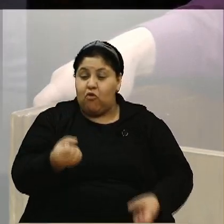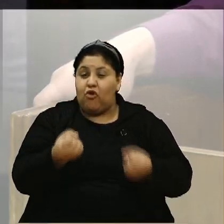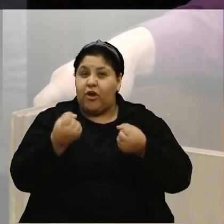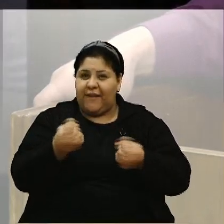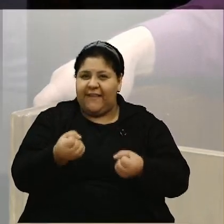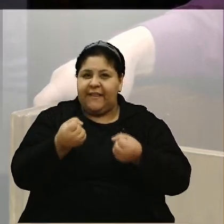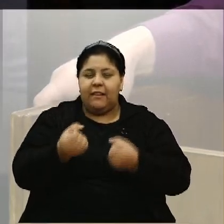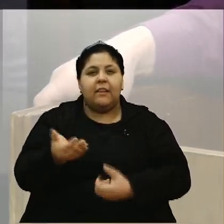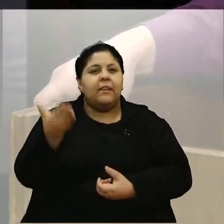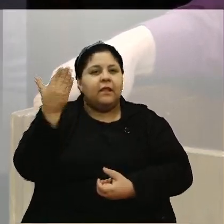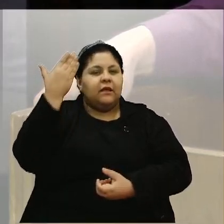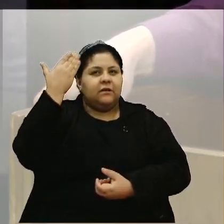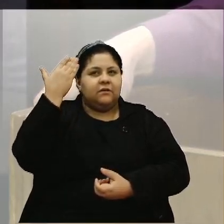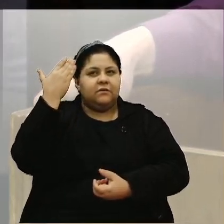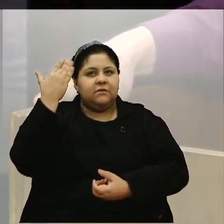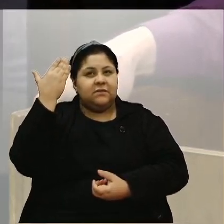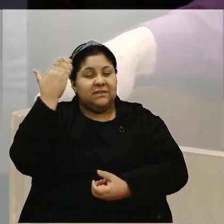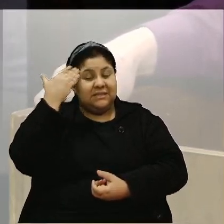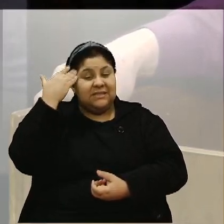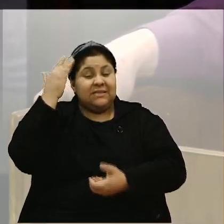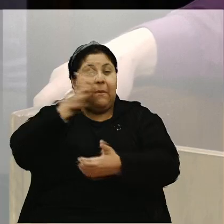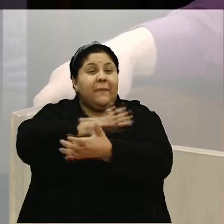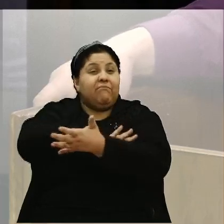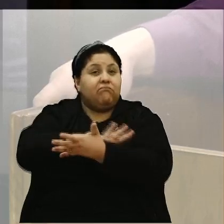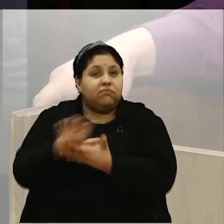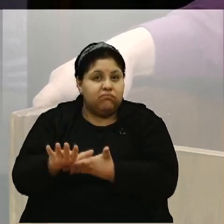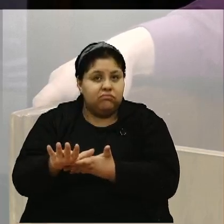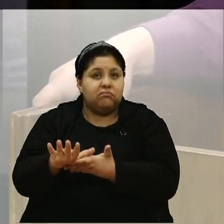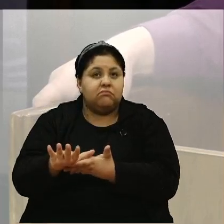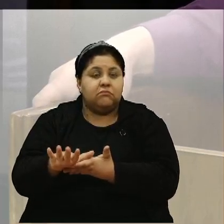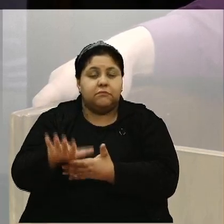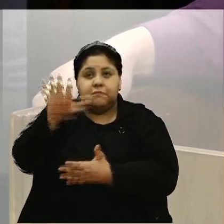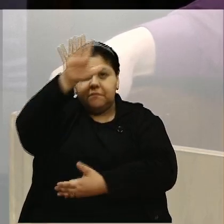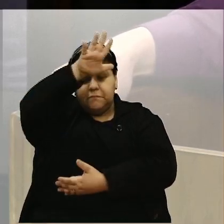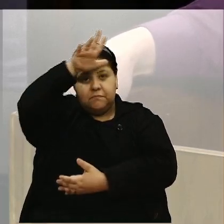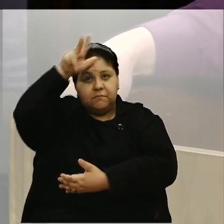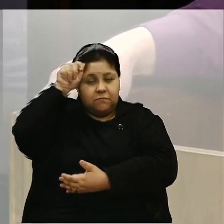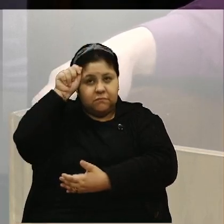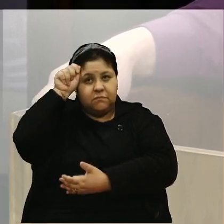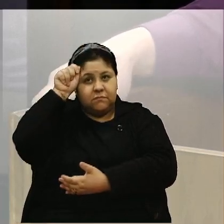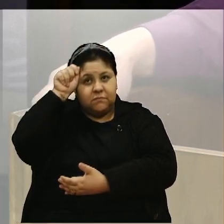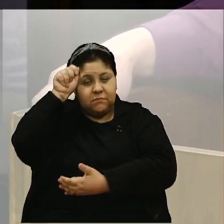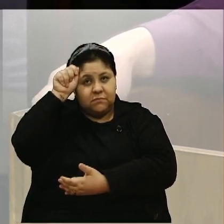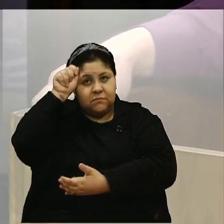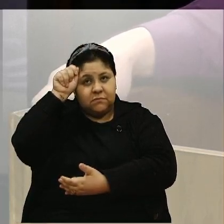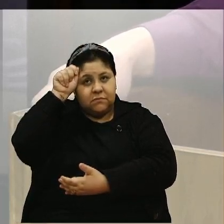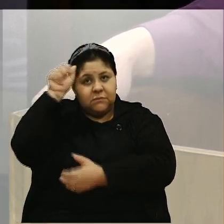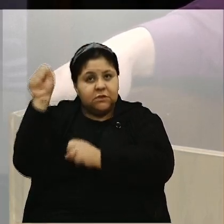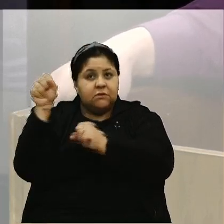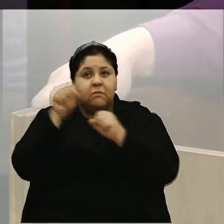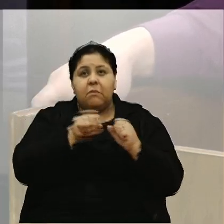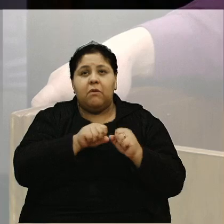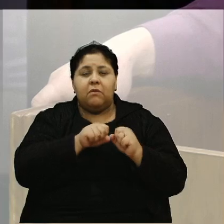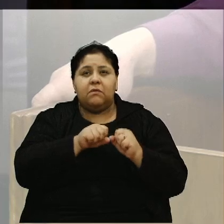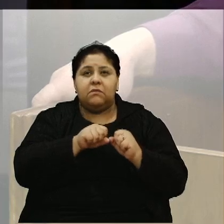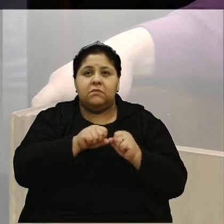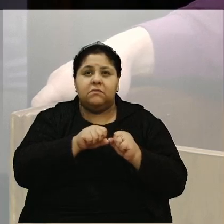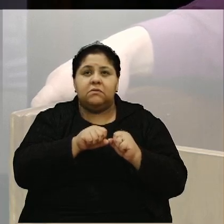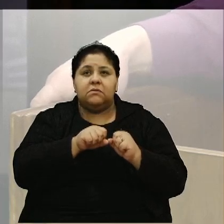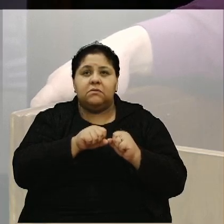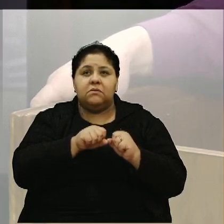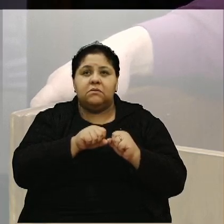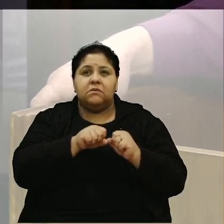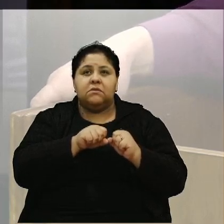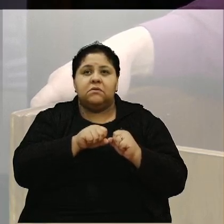na calamidade pública, o município, enfim, os entes podem, porém,